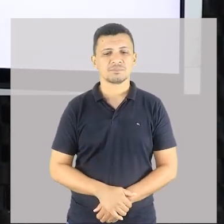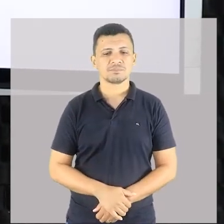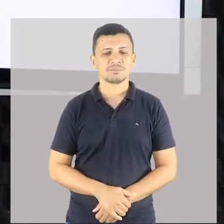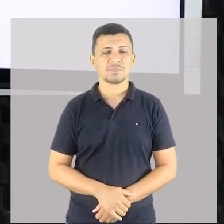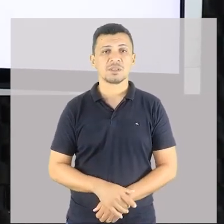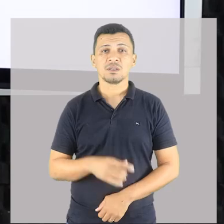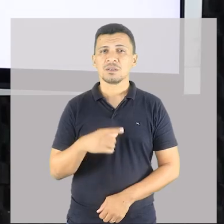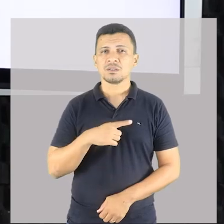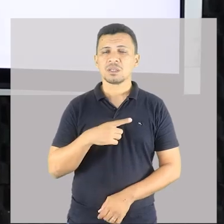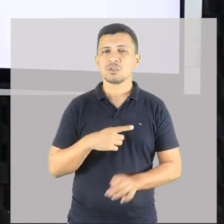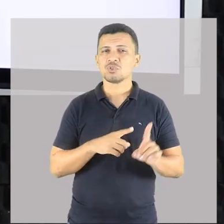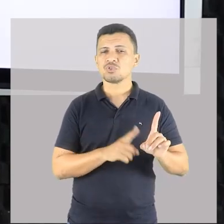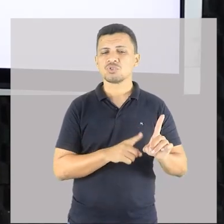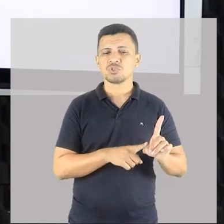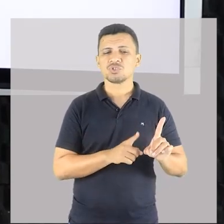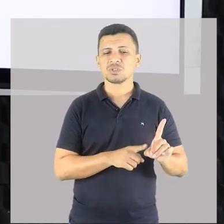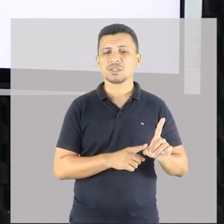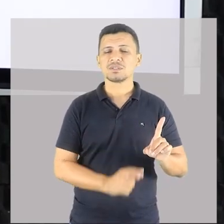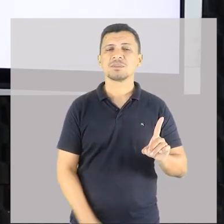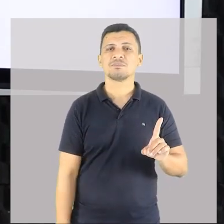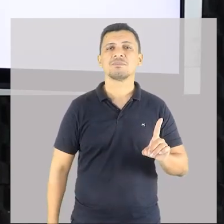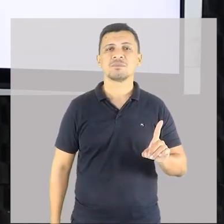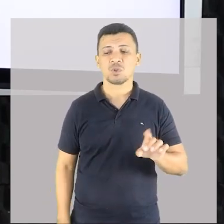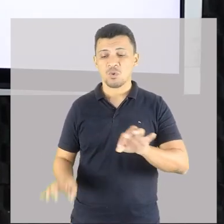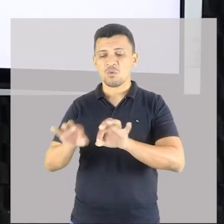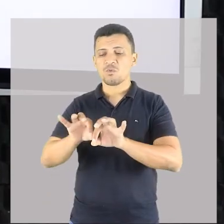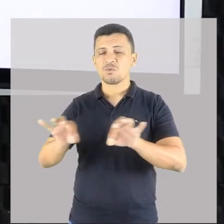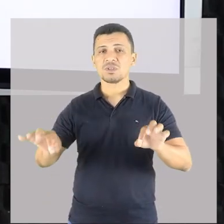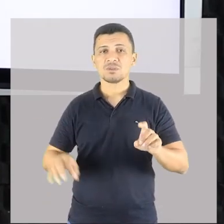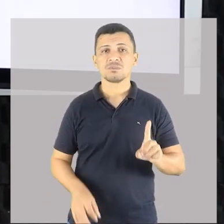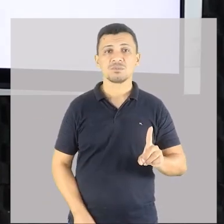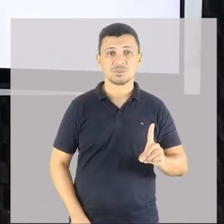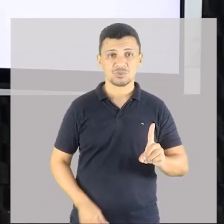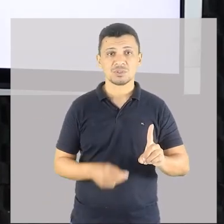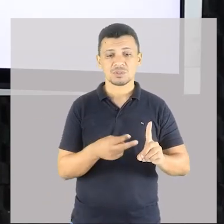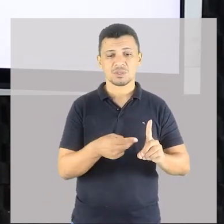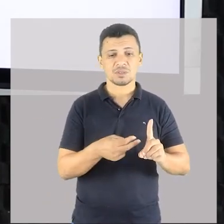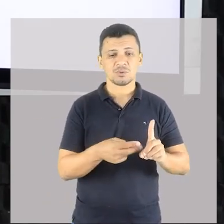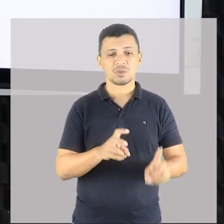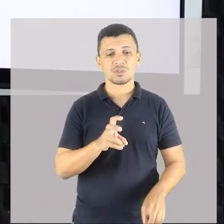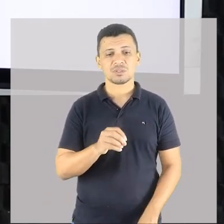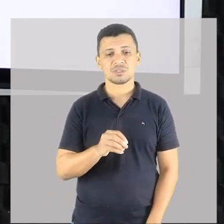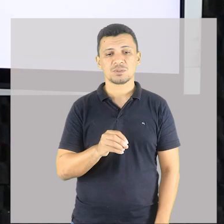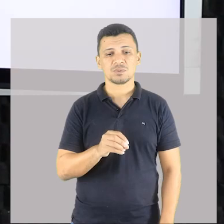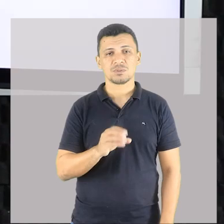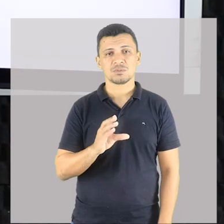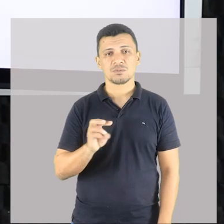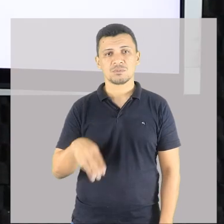Há uma distância do fio, a distância daí, ó, 50 centímetros.